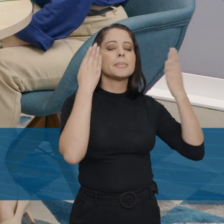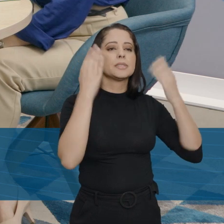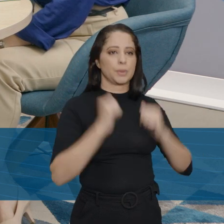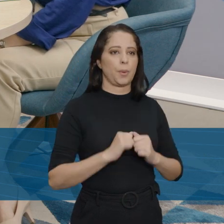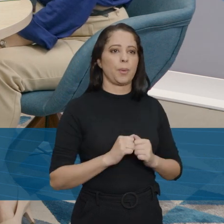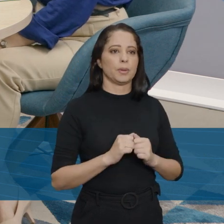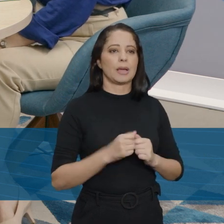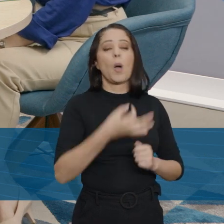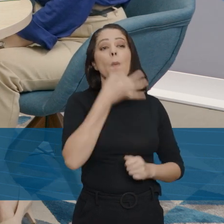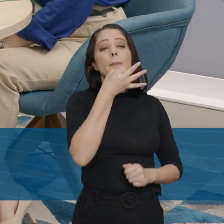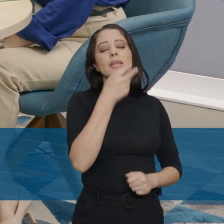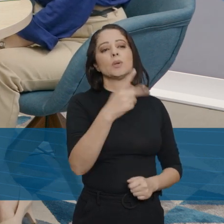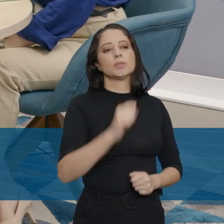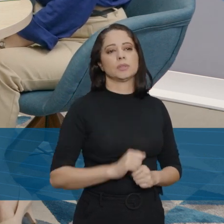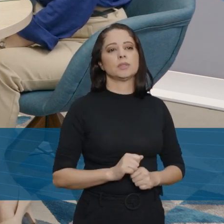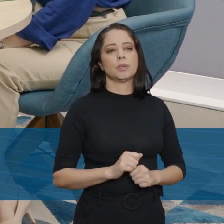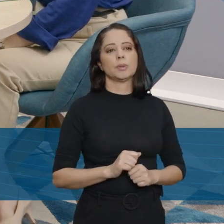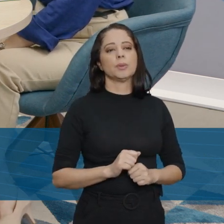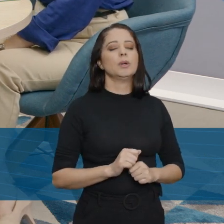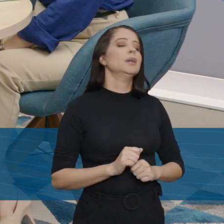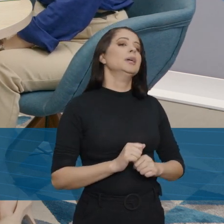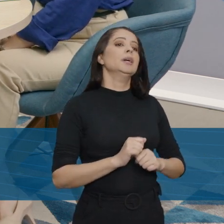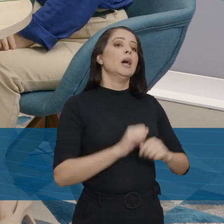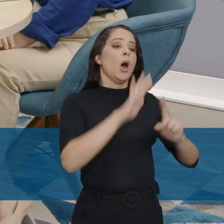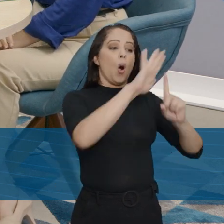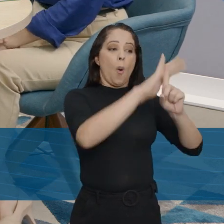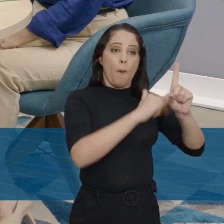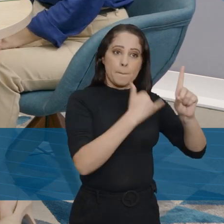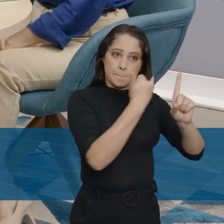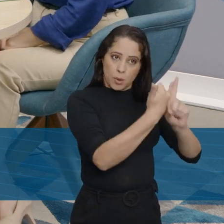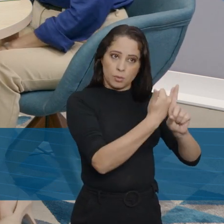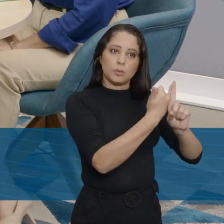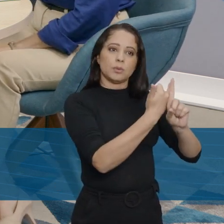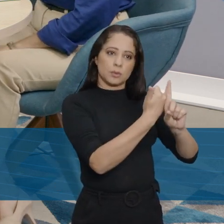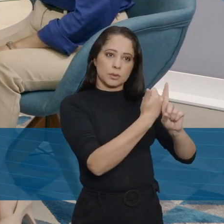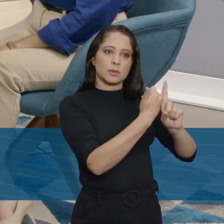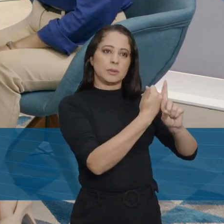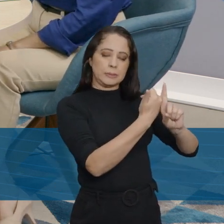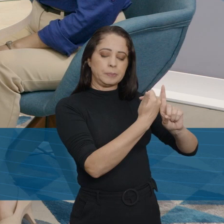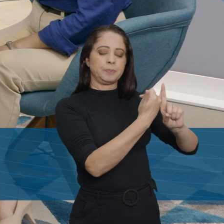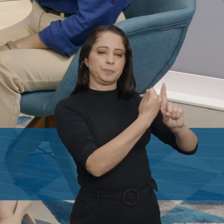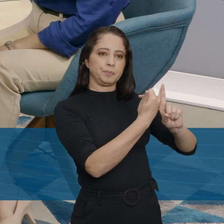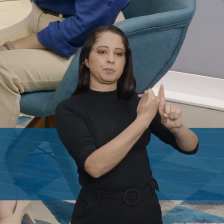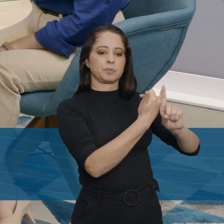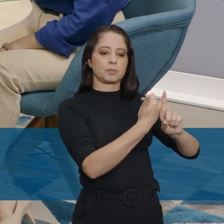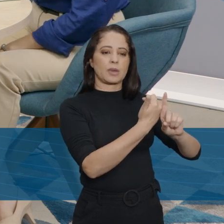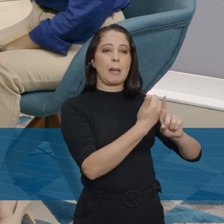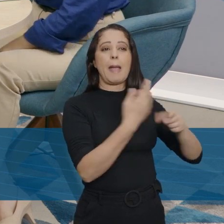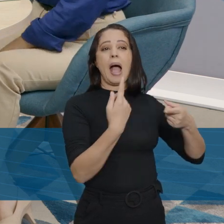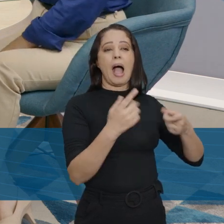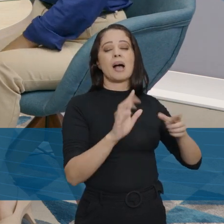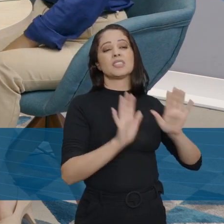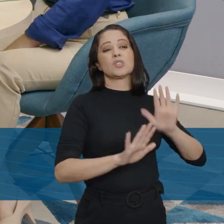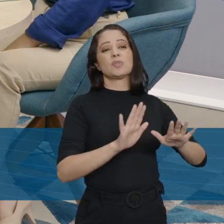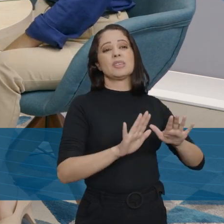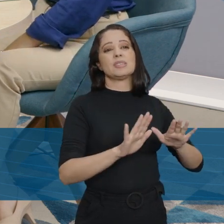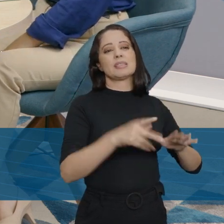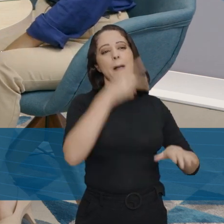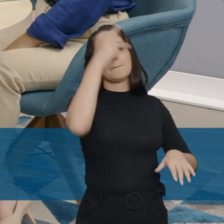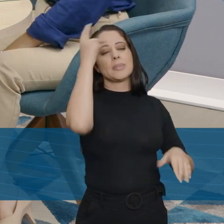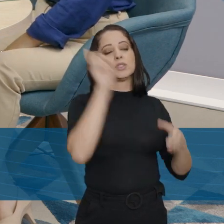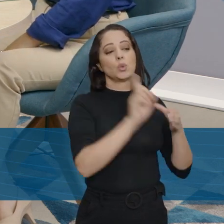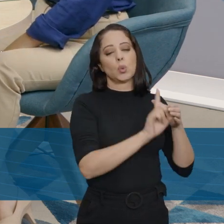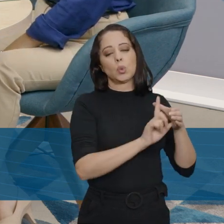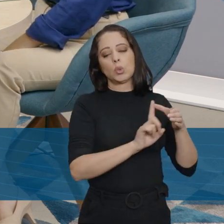o bullying, ele é, como a Letícia estava comentando, a curto prazo, momentâneo, é bastante complicado, a pessoa quer se isolar, mas